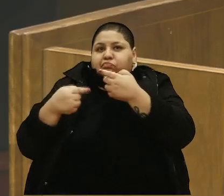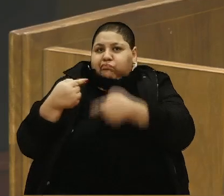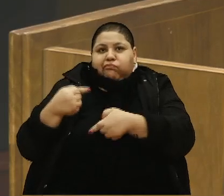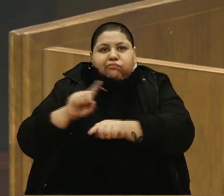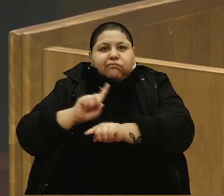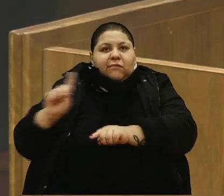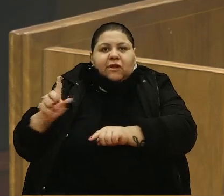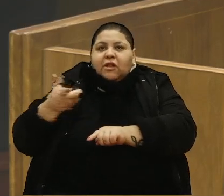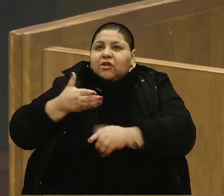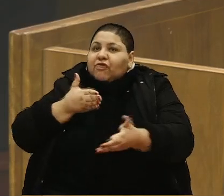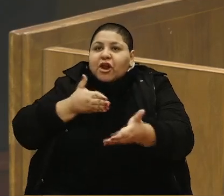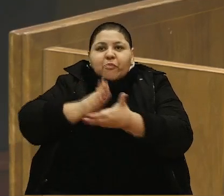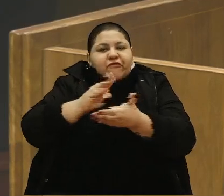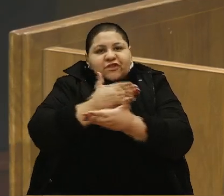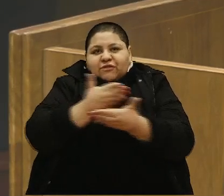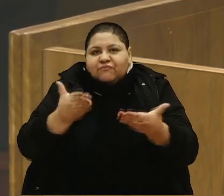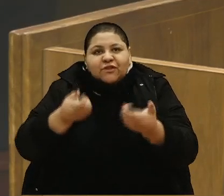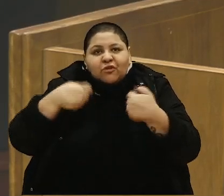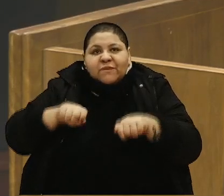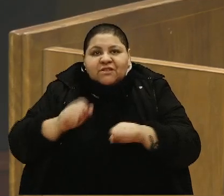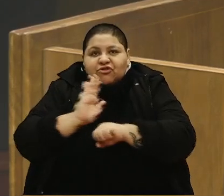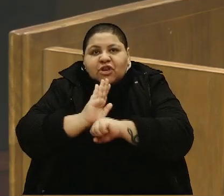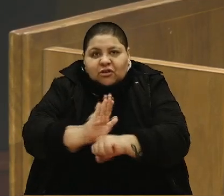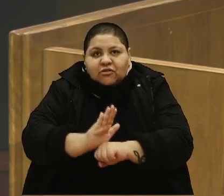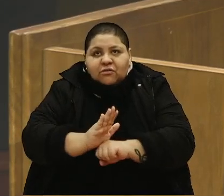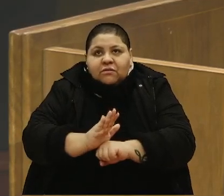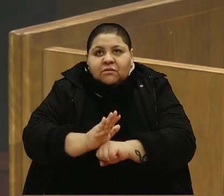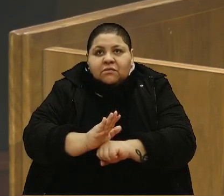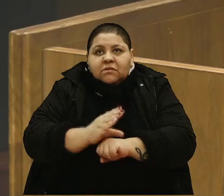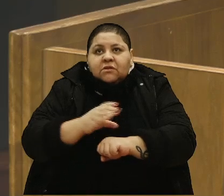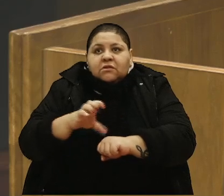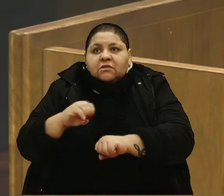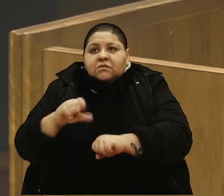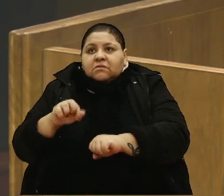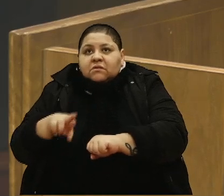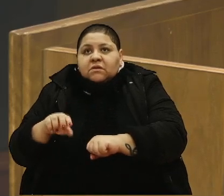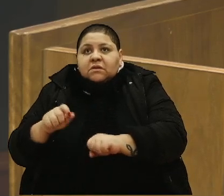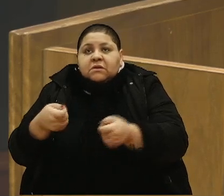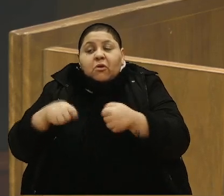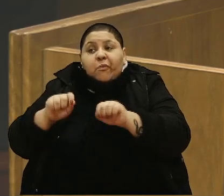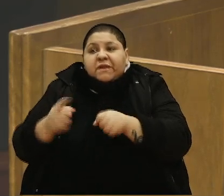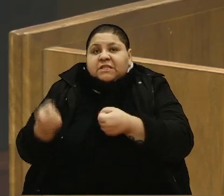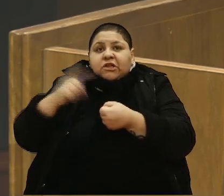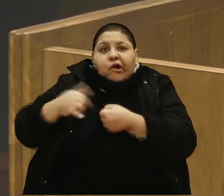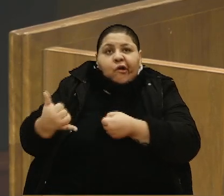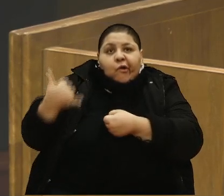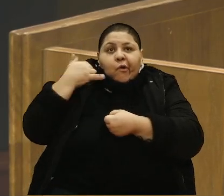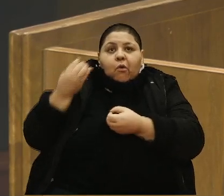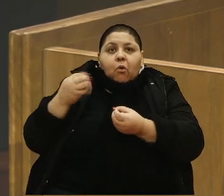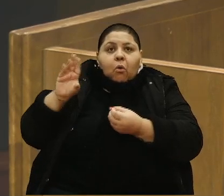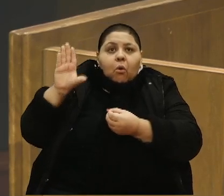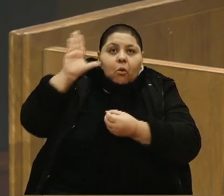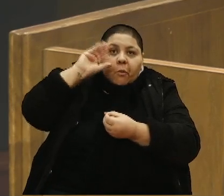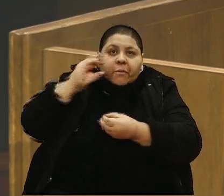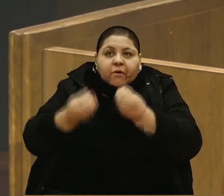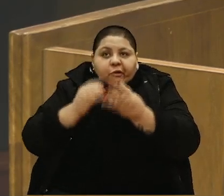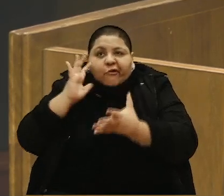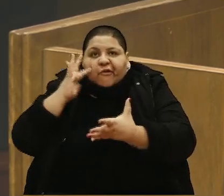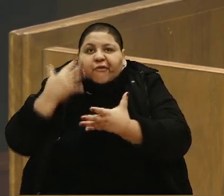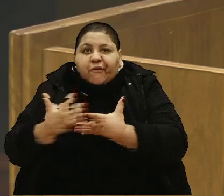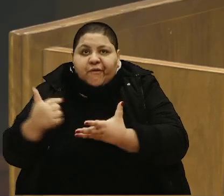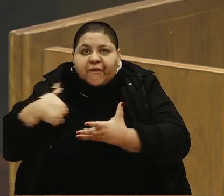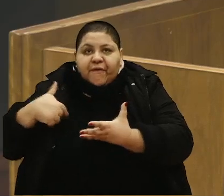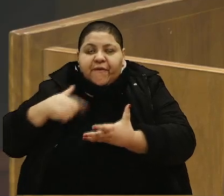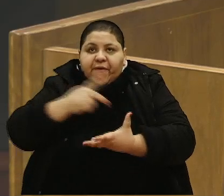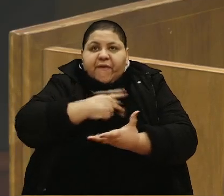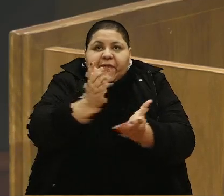não quero a aprovação de vocês e não preciso de ajuda. Se o César acha que não deve me retornar ou verificar o que ocorreu ali, que eu sou